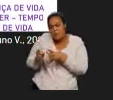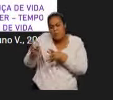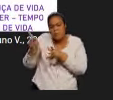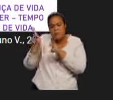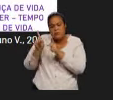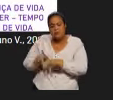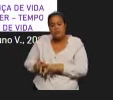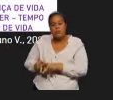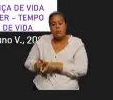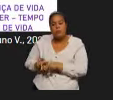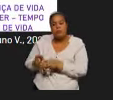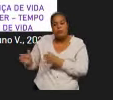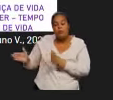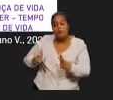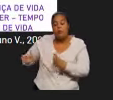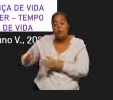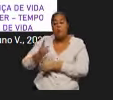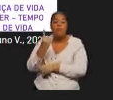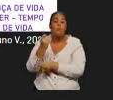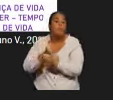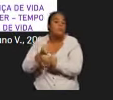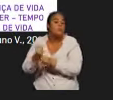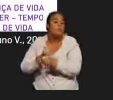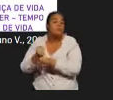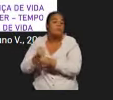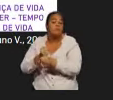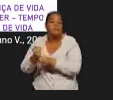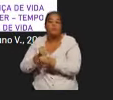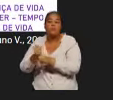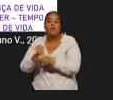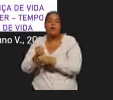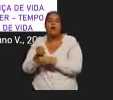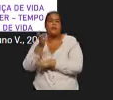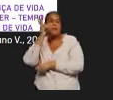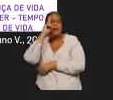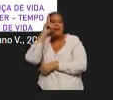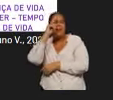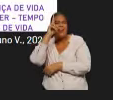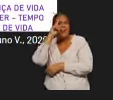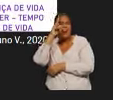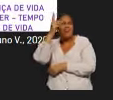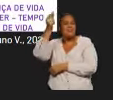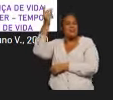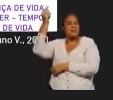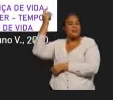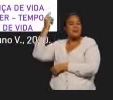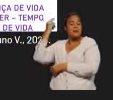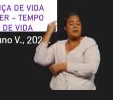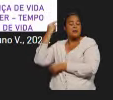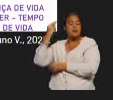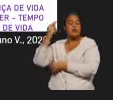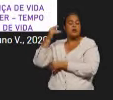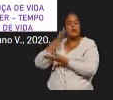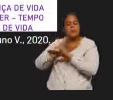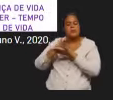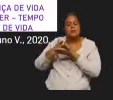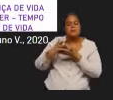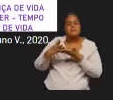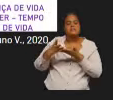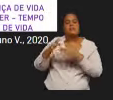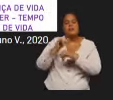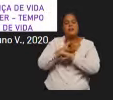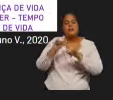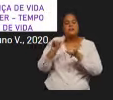período de um ano a taxa de fecundidade lembra que lá no início da notícia disse assim a